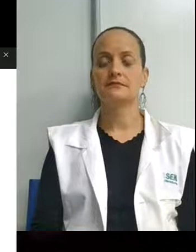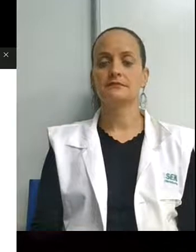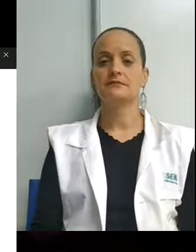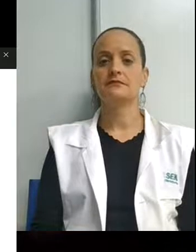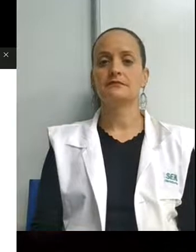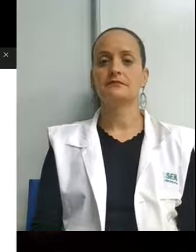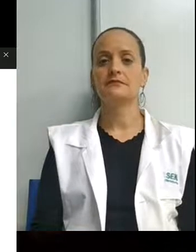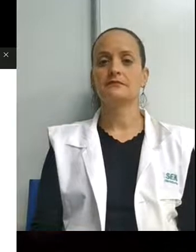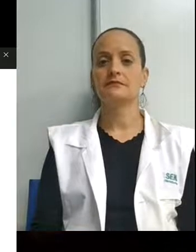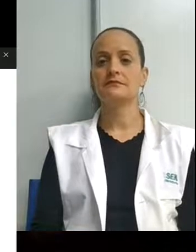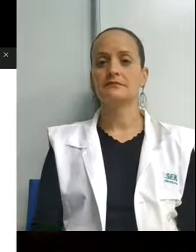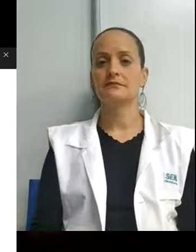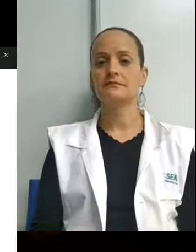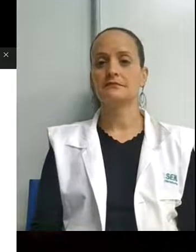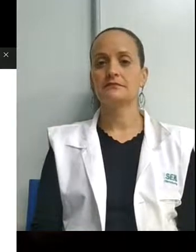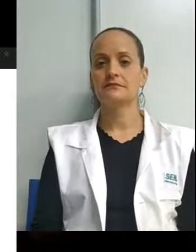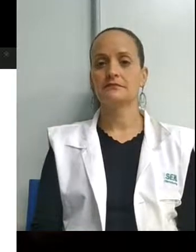Print to screen.